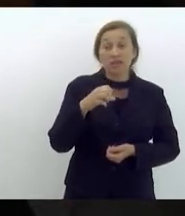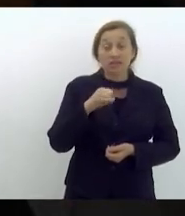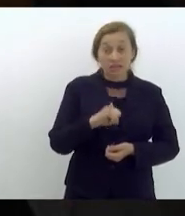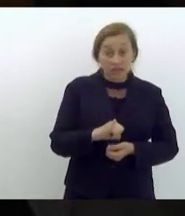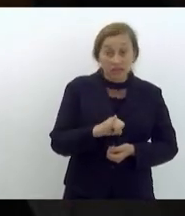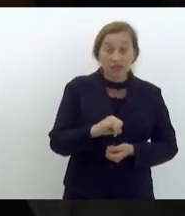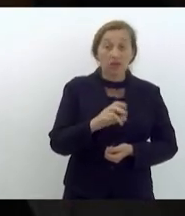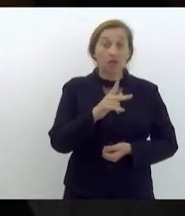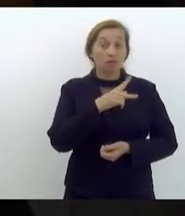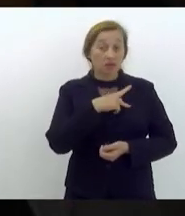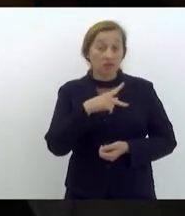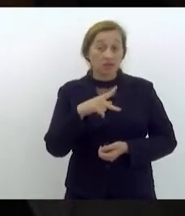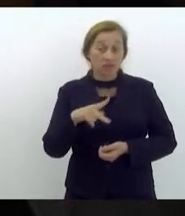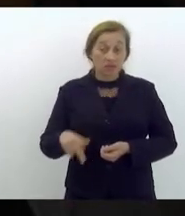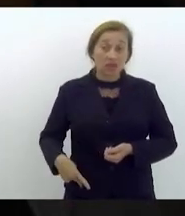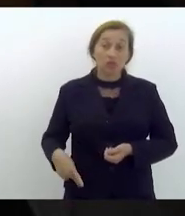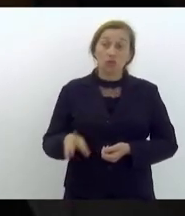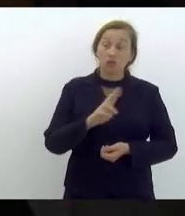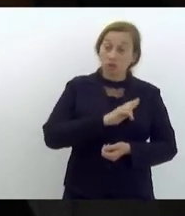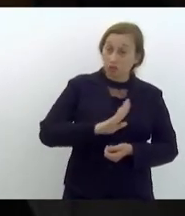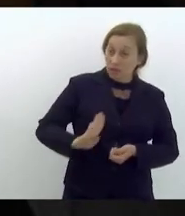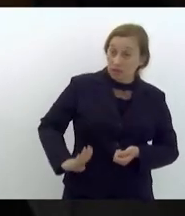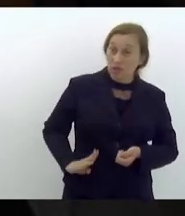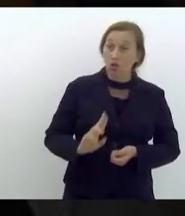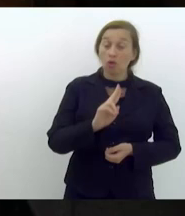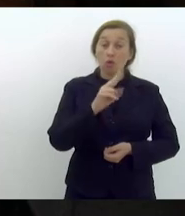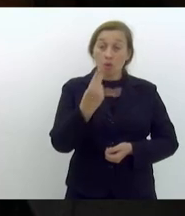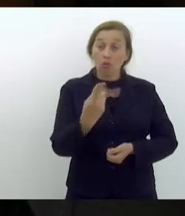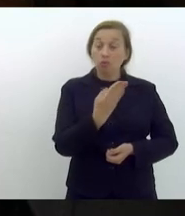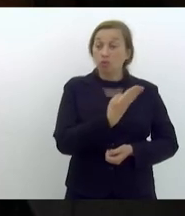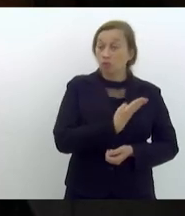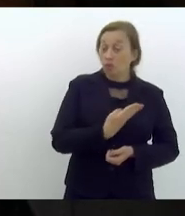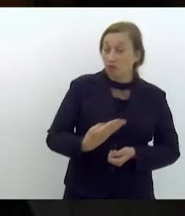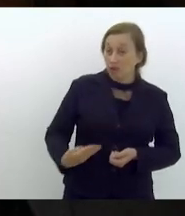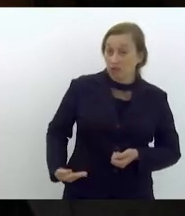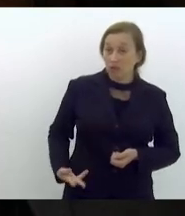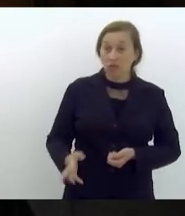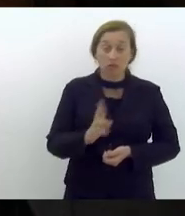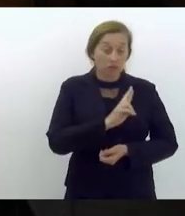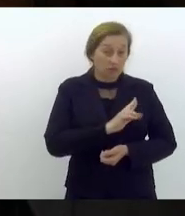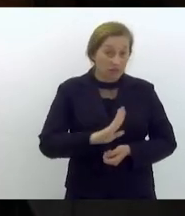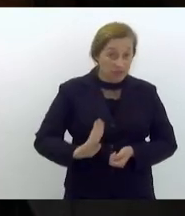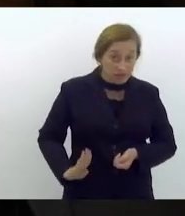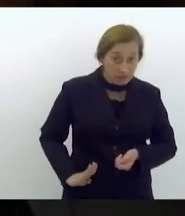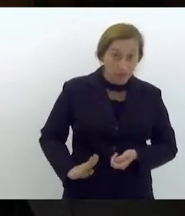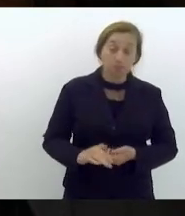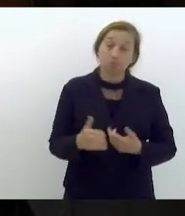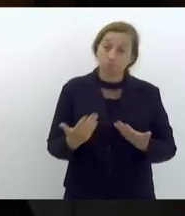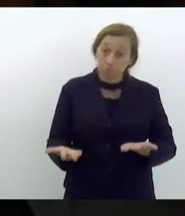Rodrigo Bacelar ou do governador Rodrigo Bacelar